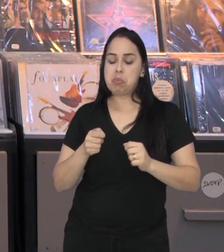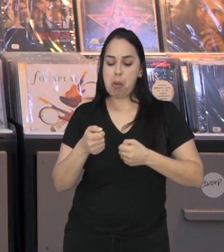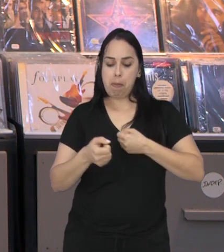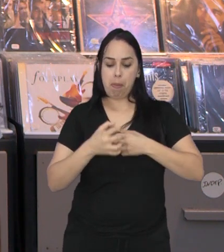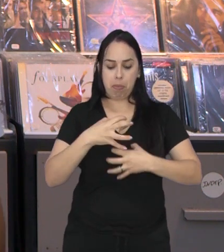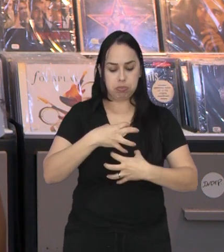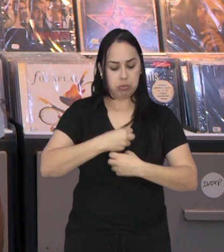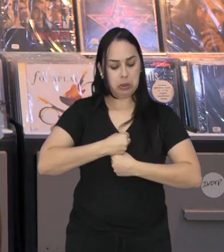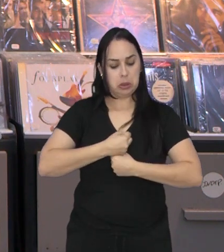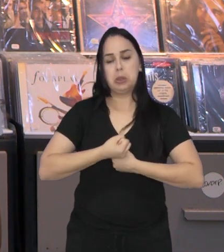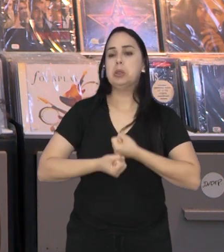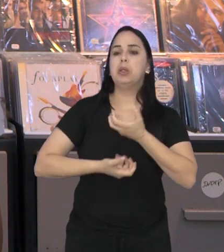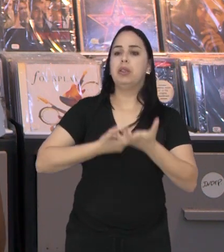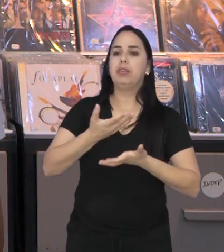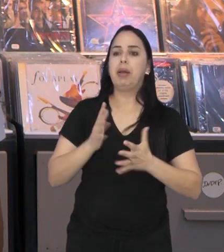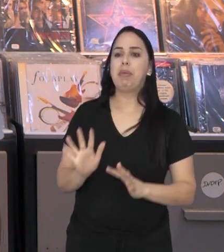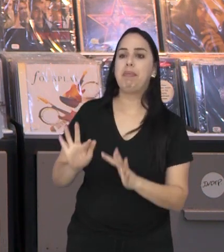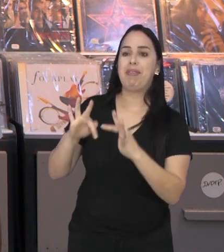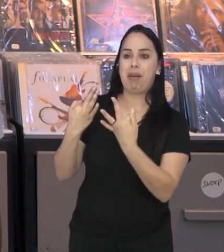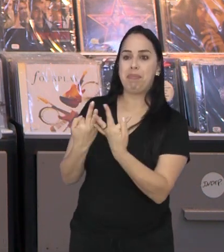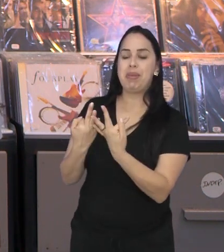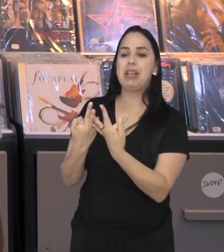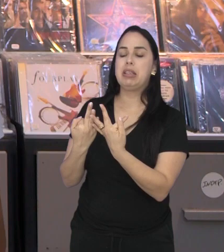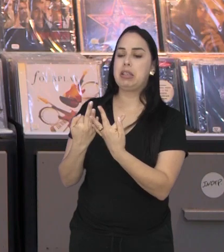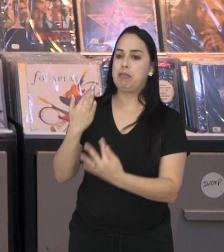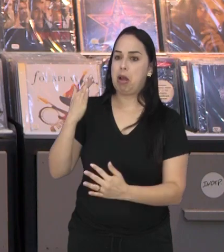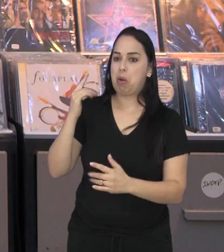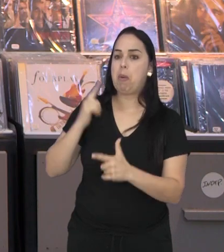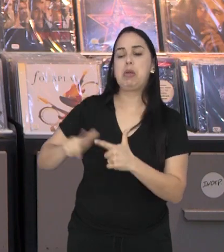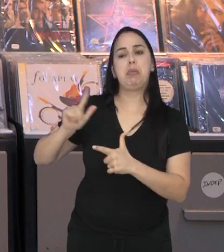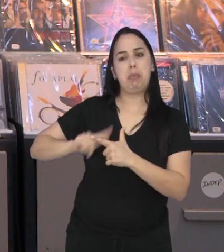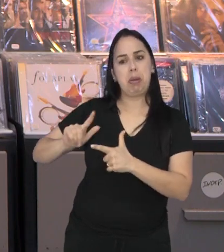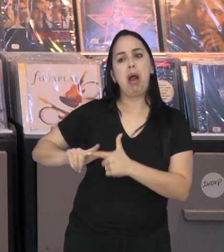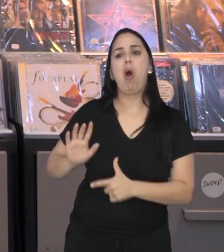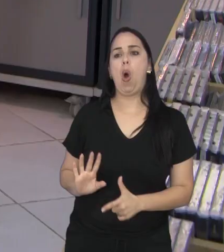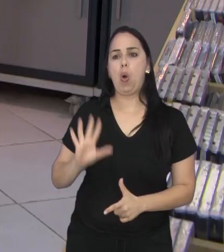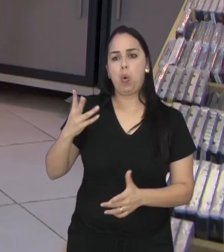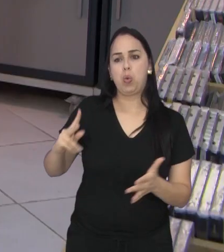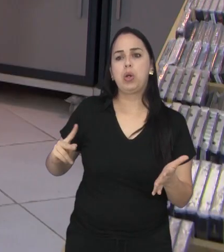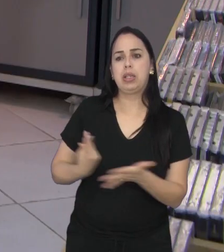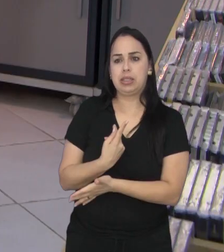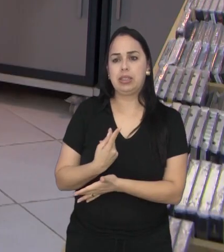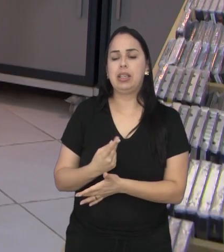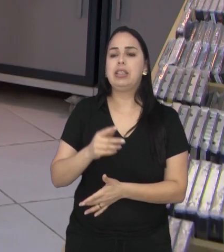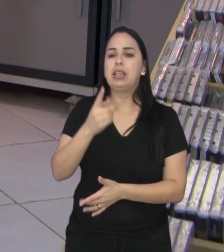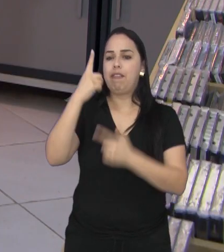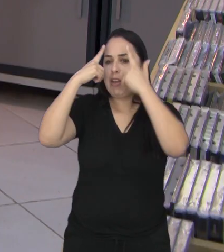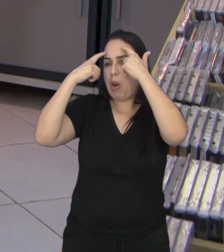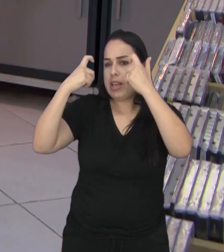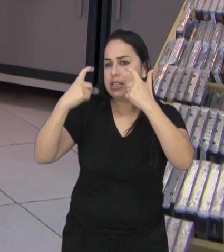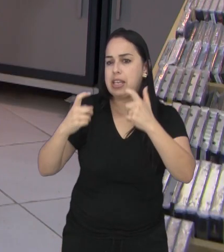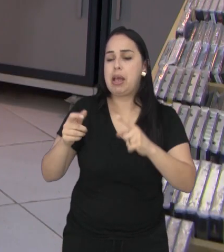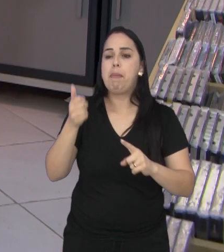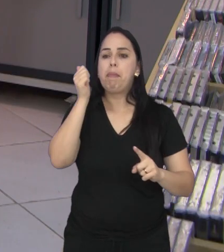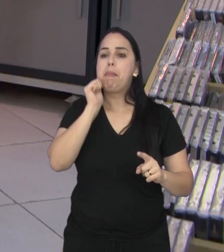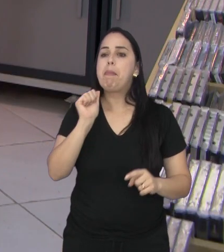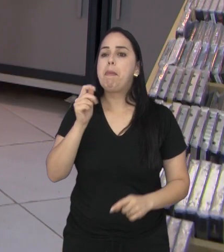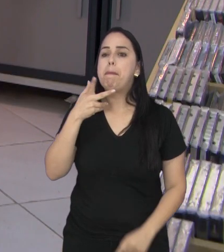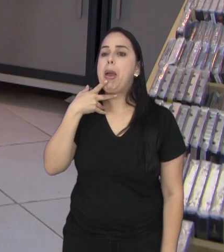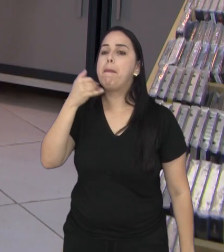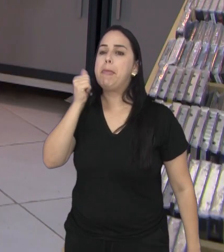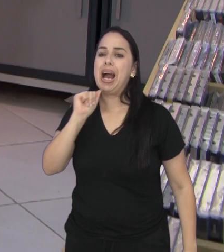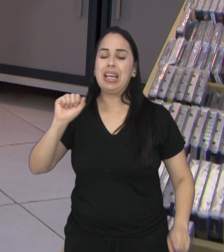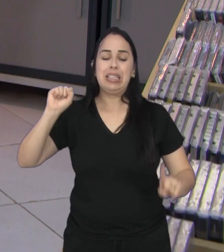algumas coisas. Eu venho de uma família que a gente viveu alguns conflitos em casa, assim, violência doméstica. Meu pai era um homem